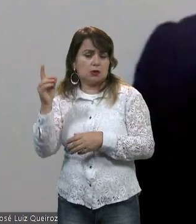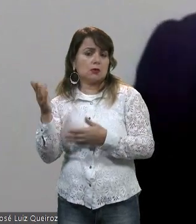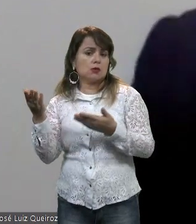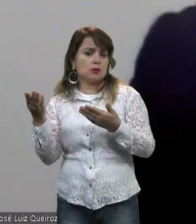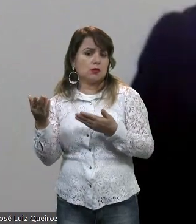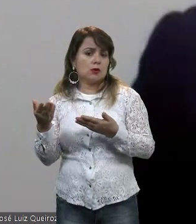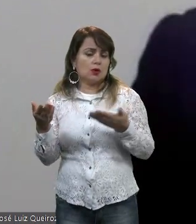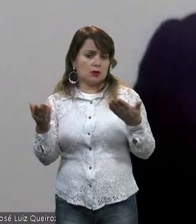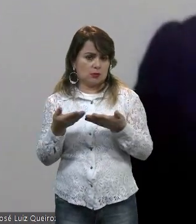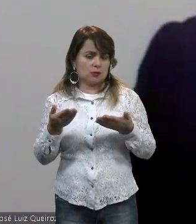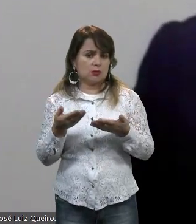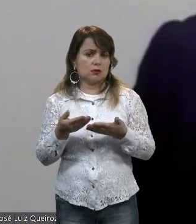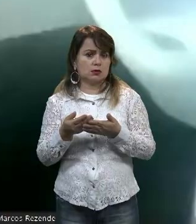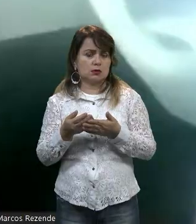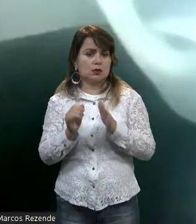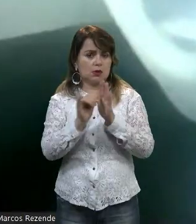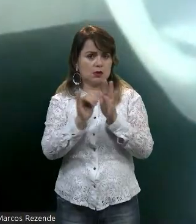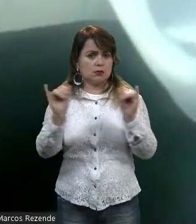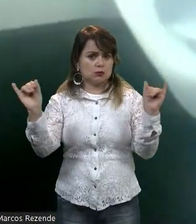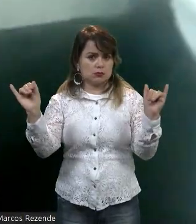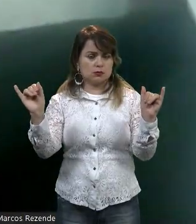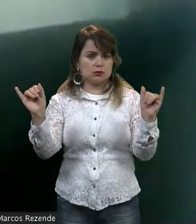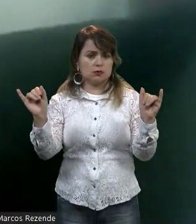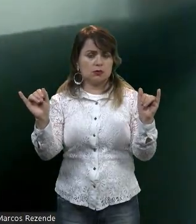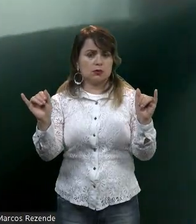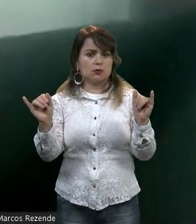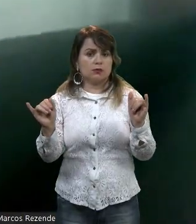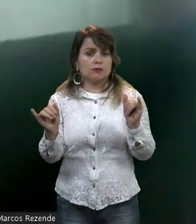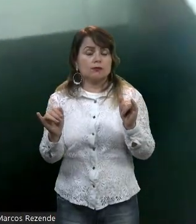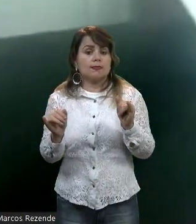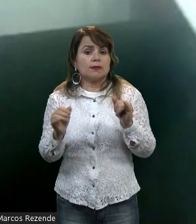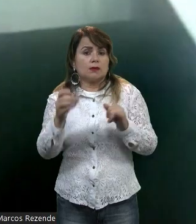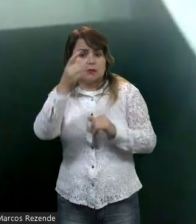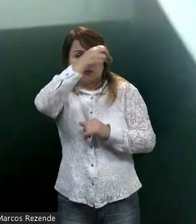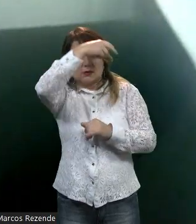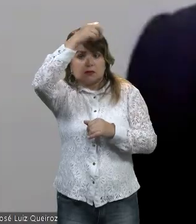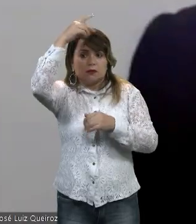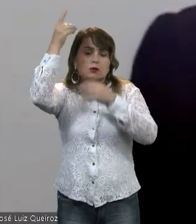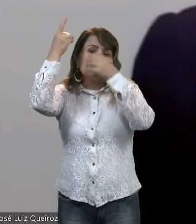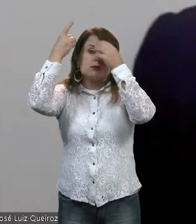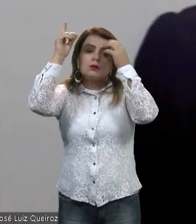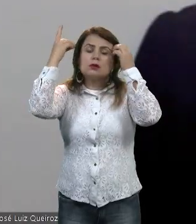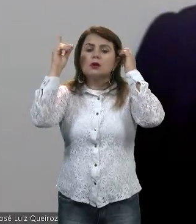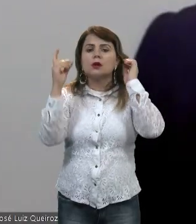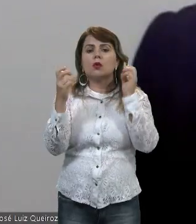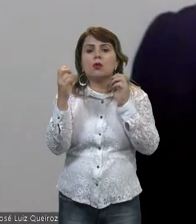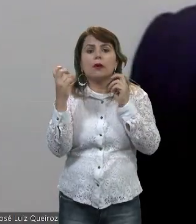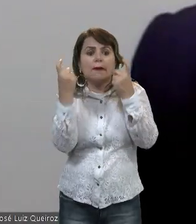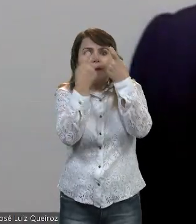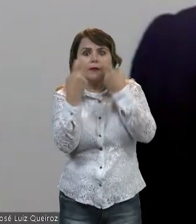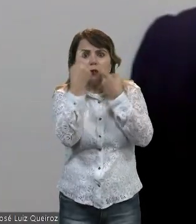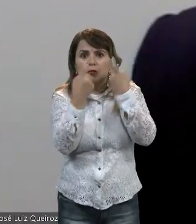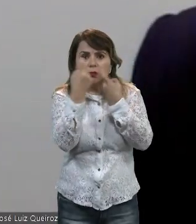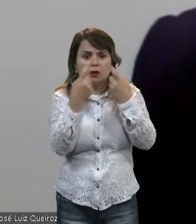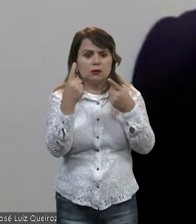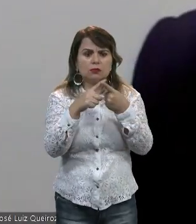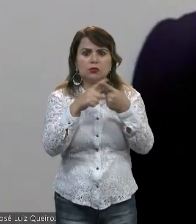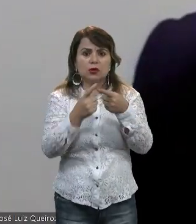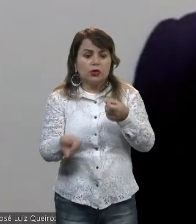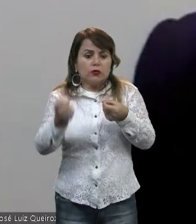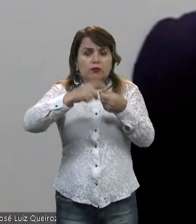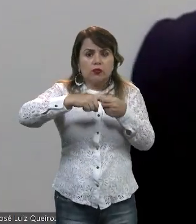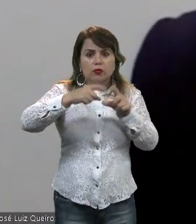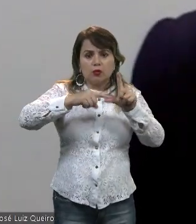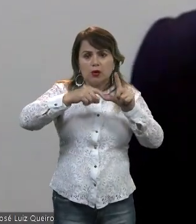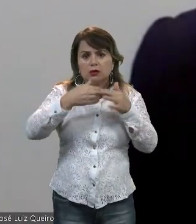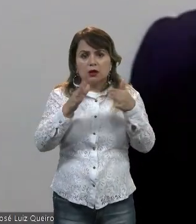Marília, que ele diz o seguinte: é com muita preocupação que ele vê as ruas cheias nesse dia primeiro, com retomadas